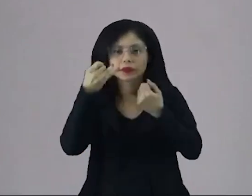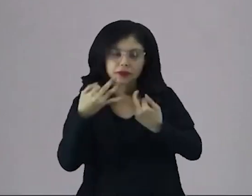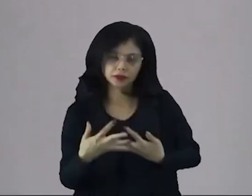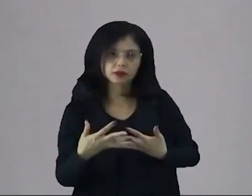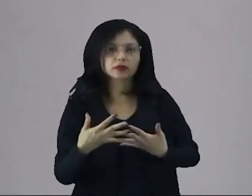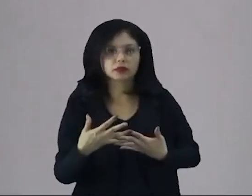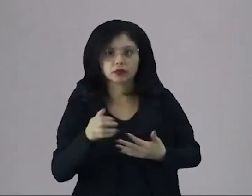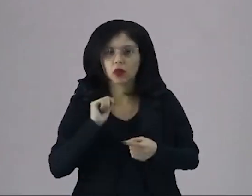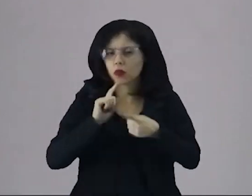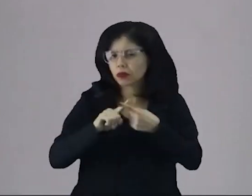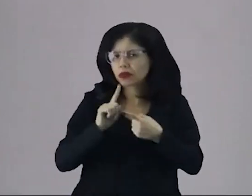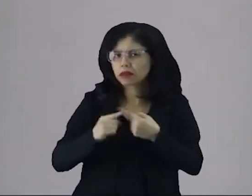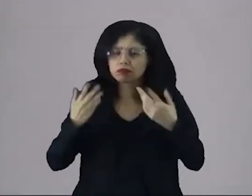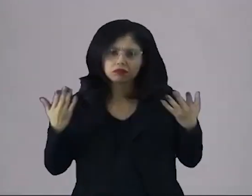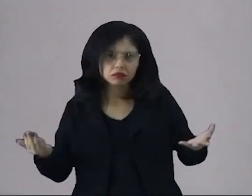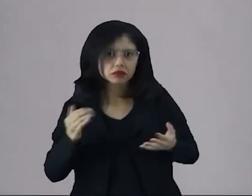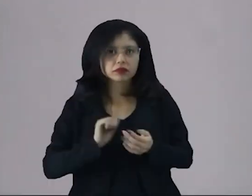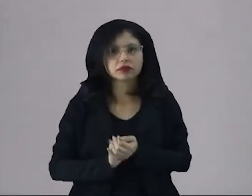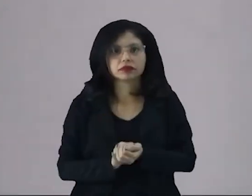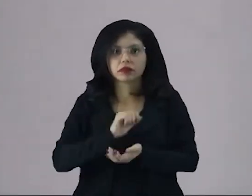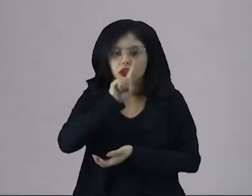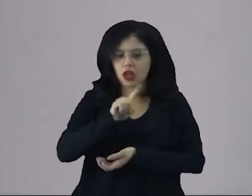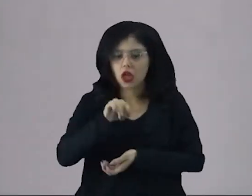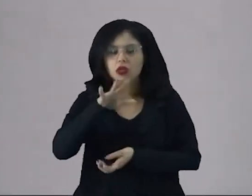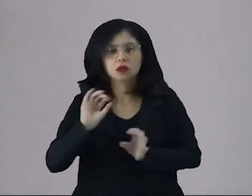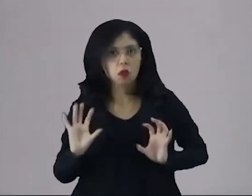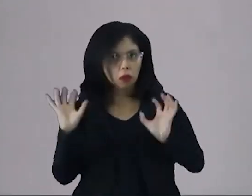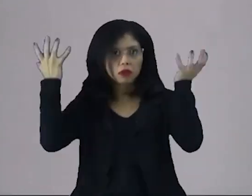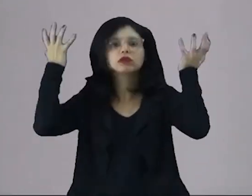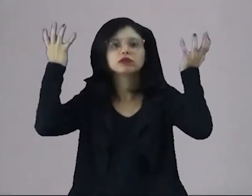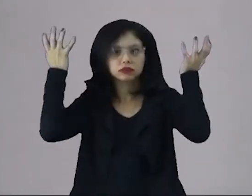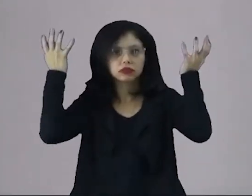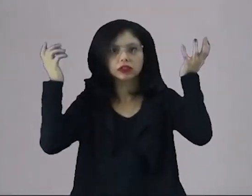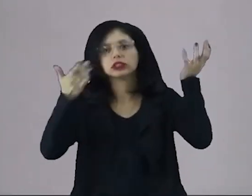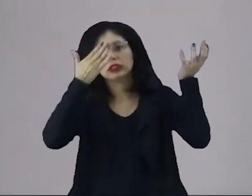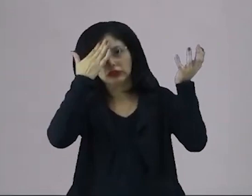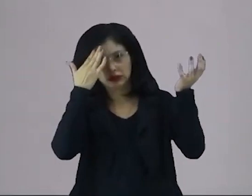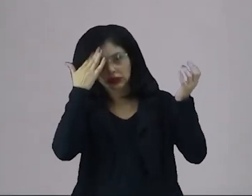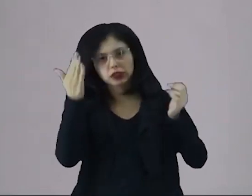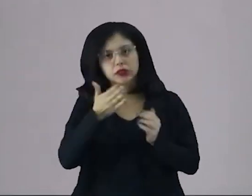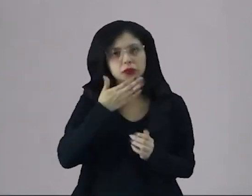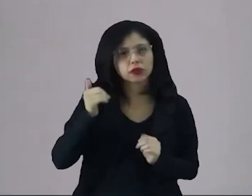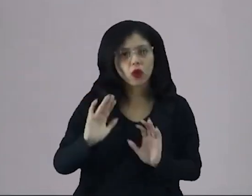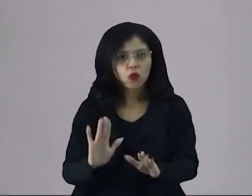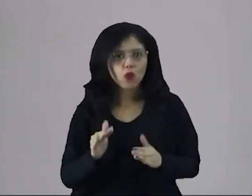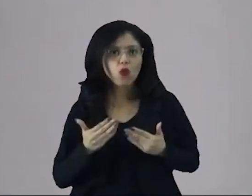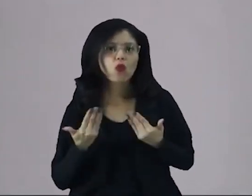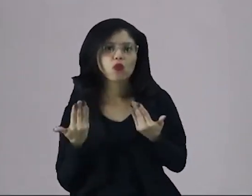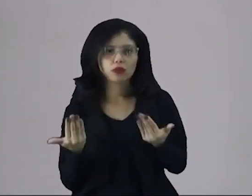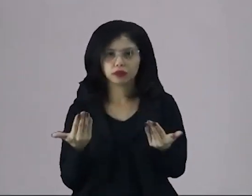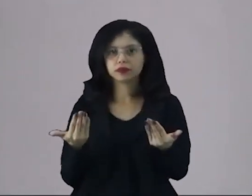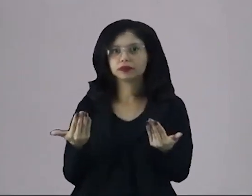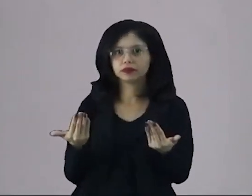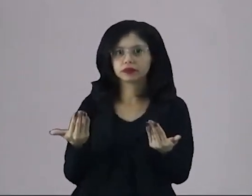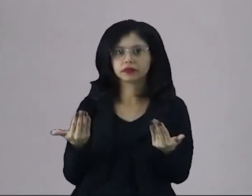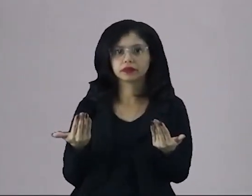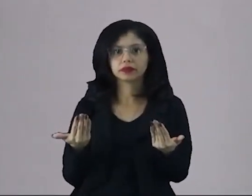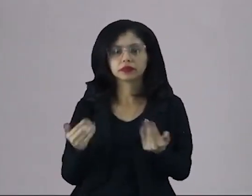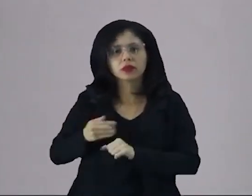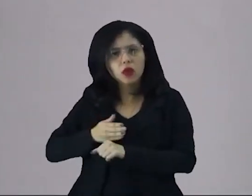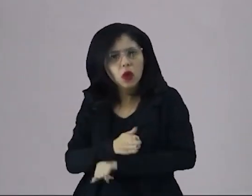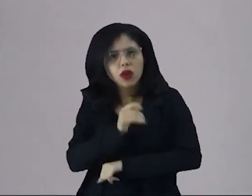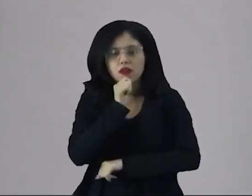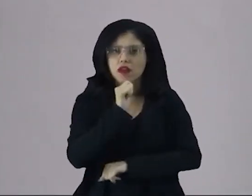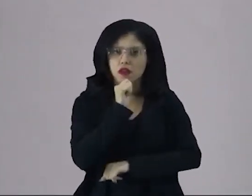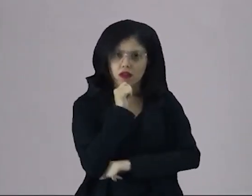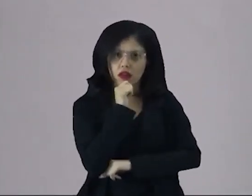explicar o porquê que as zonas climáticas vão ajudar a entender quais são as interferências que